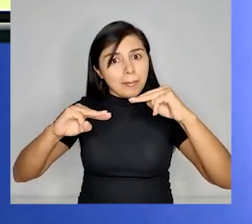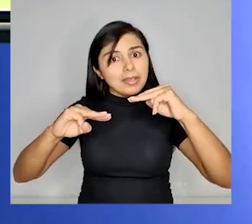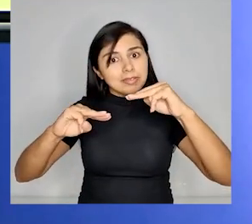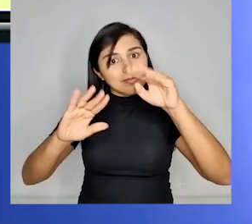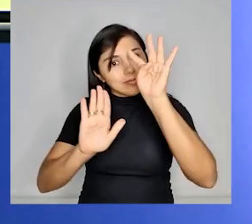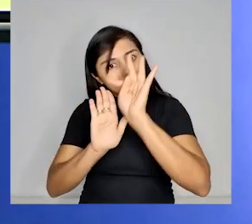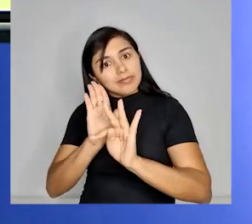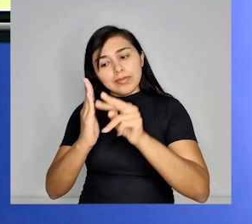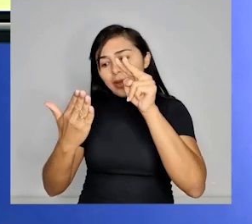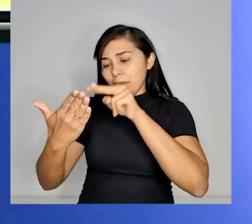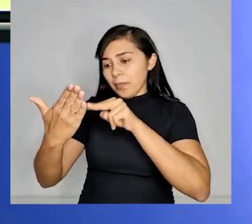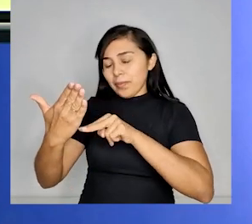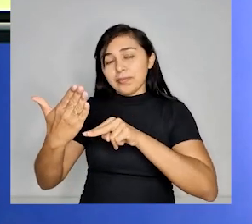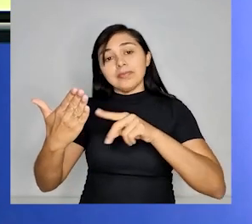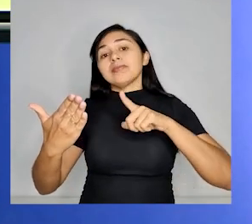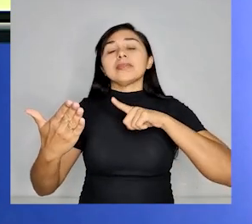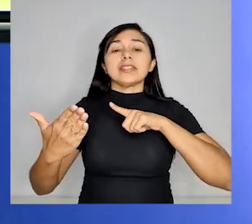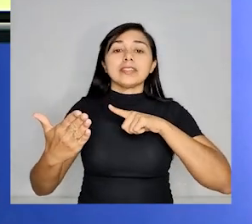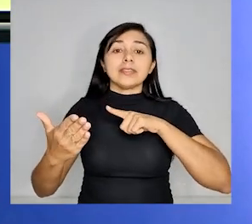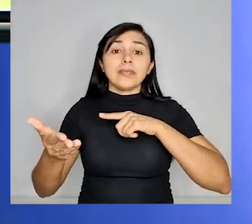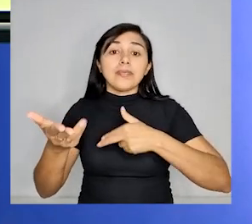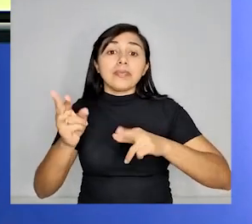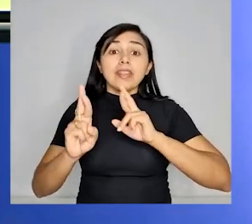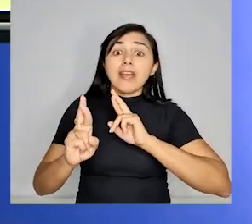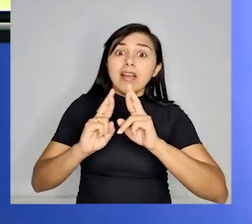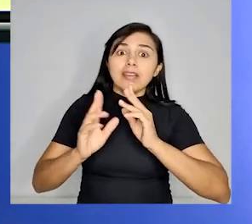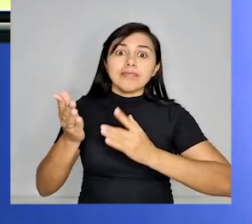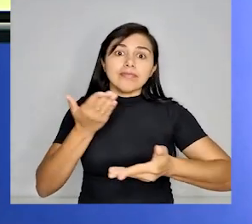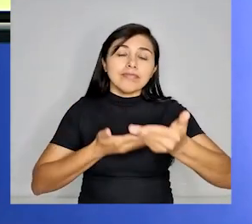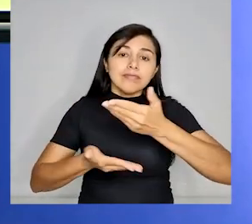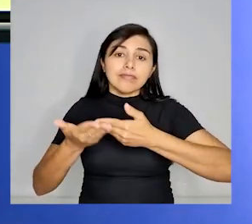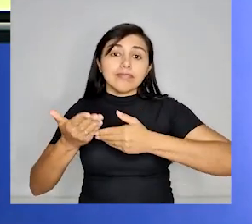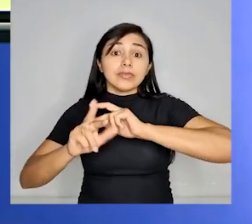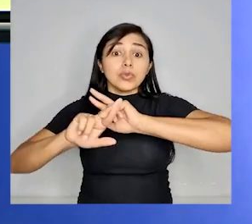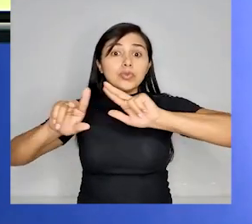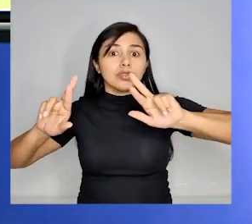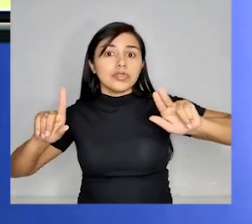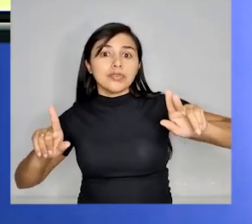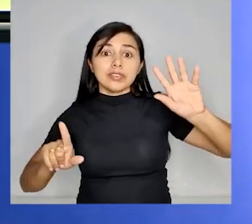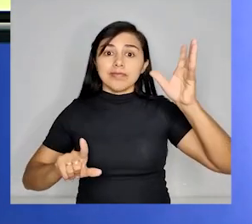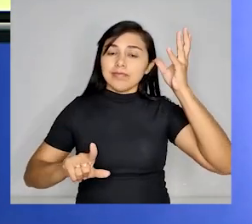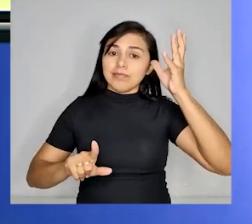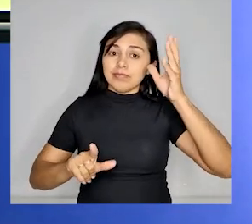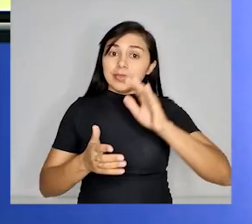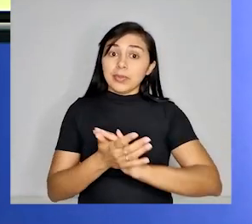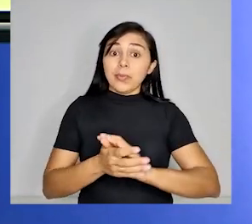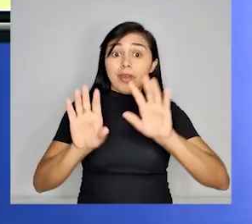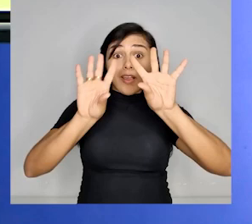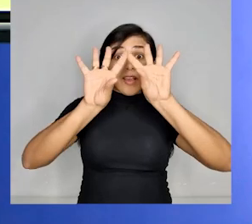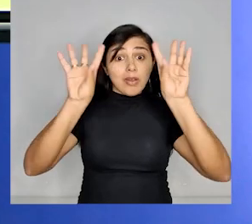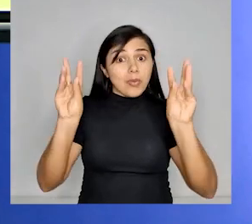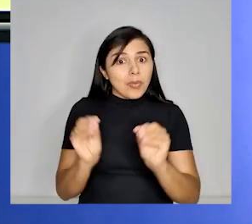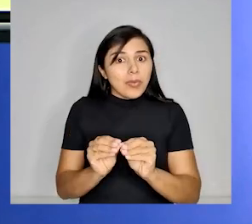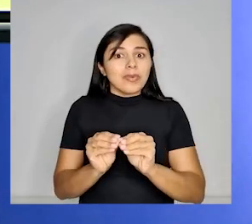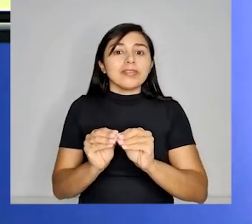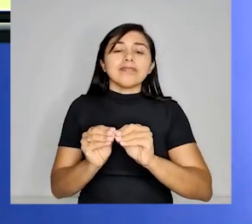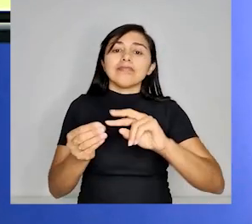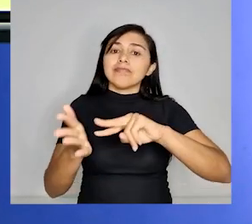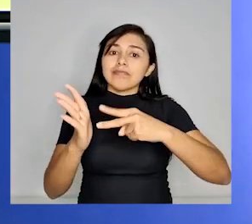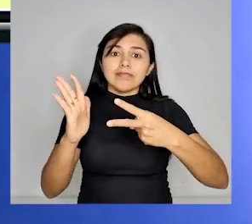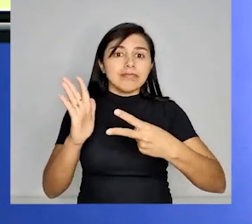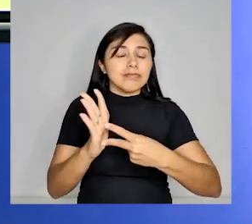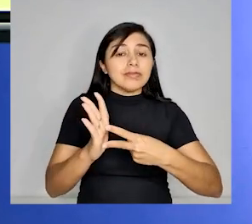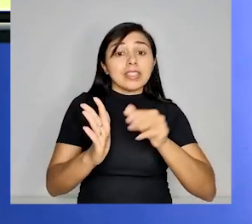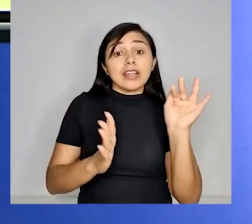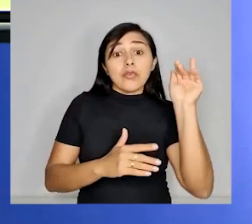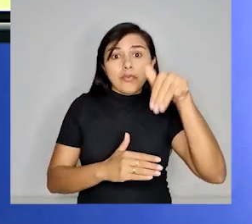se esclarece a ligação entre os diferentes acontecimentos, ou seja, a conclusão é a parte do texto na qual os conflitos se